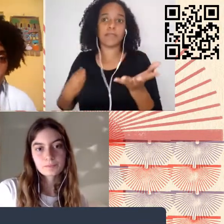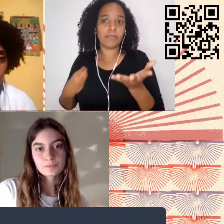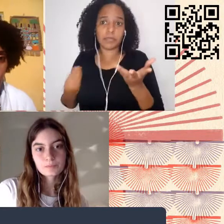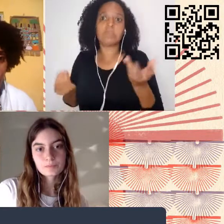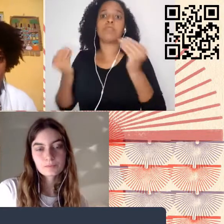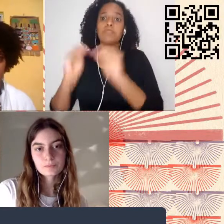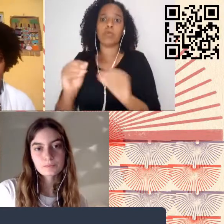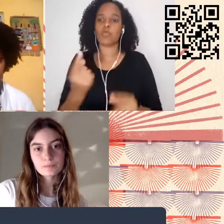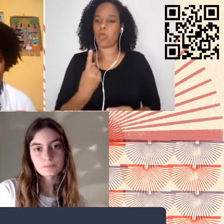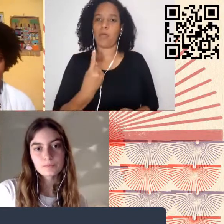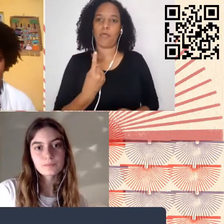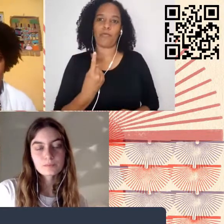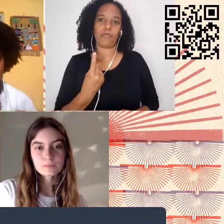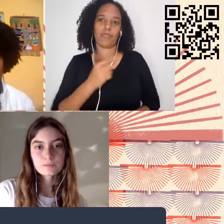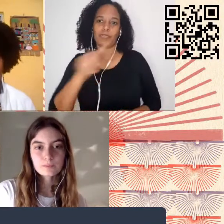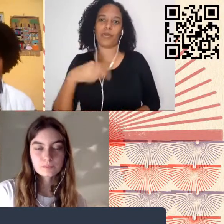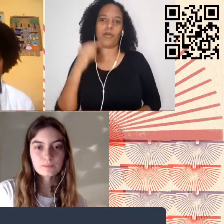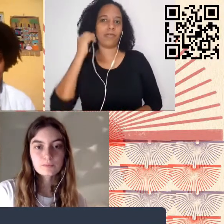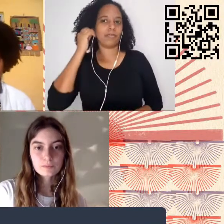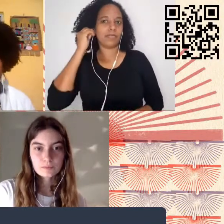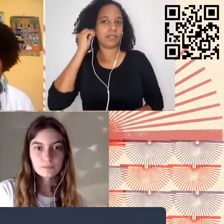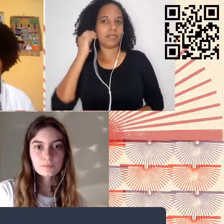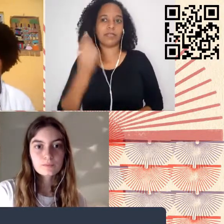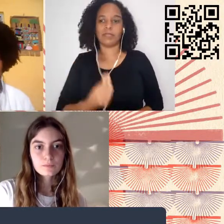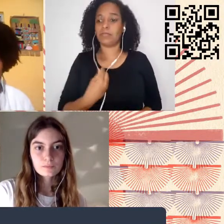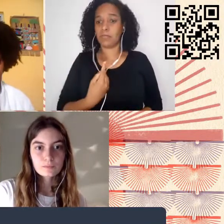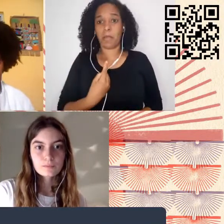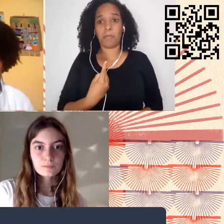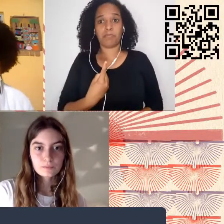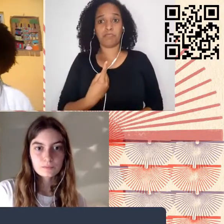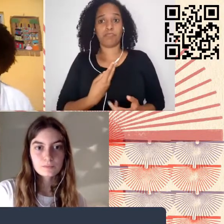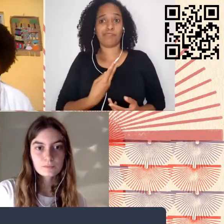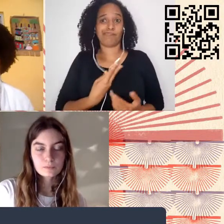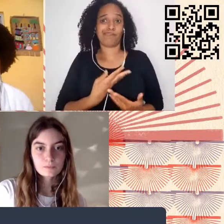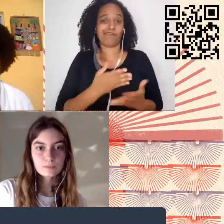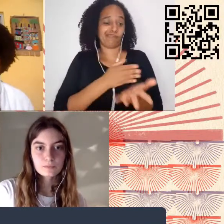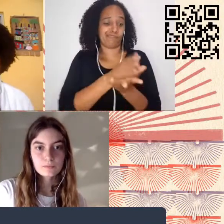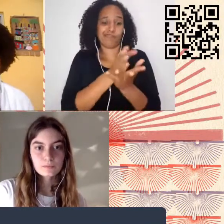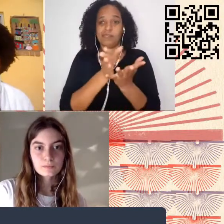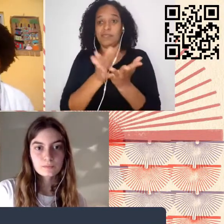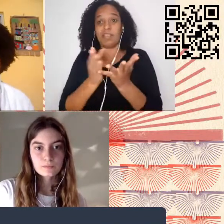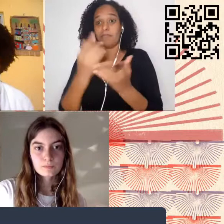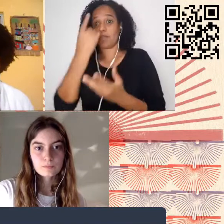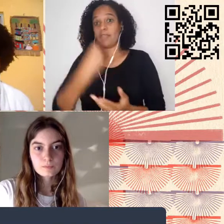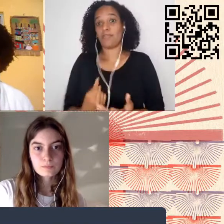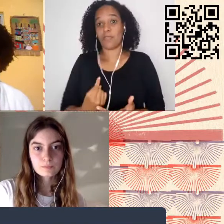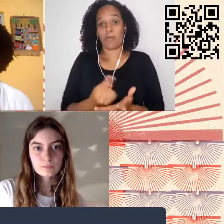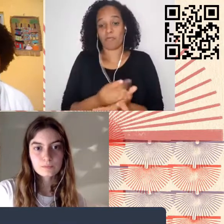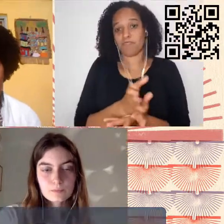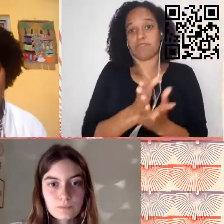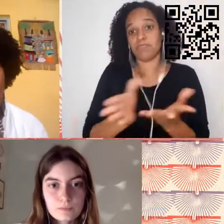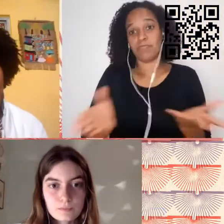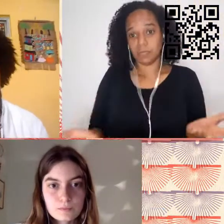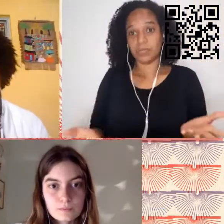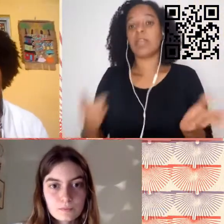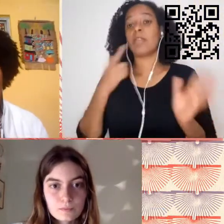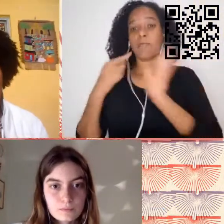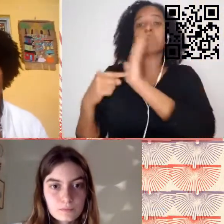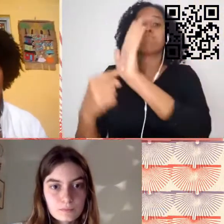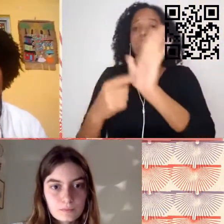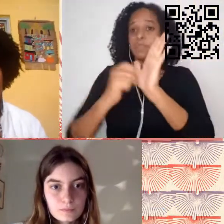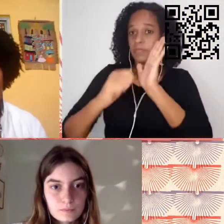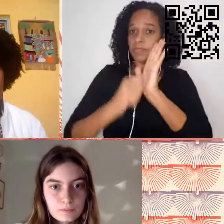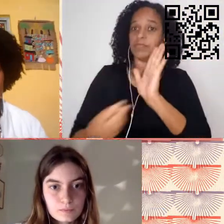uno, como, né, é bi, enfim, temos várias facetas. Então, a positivação dessa relação do